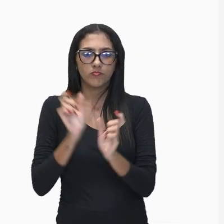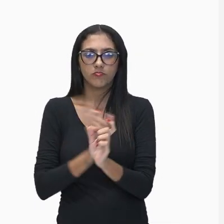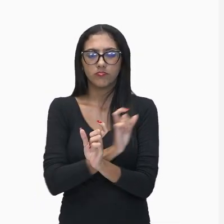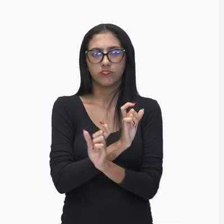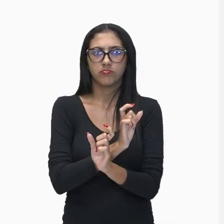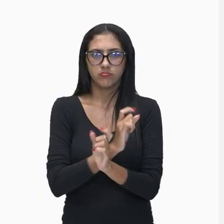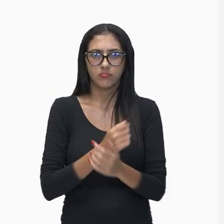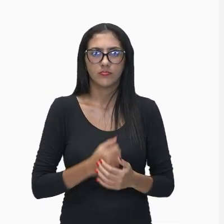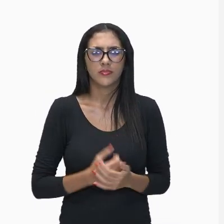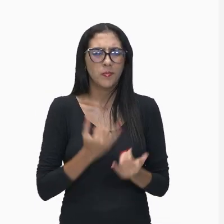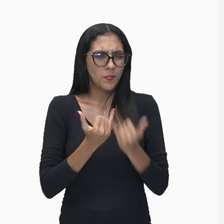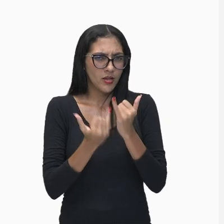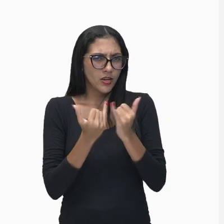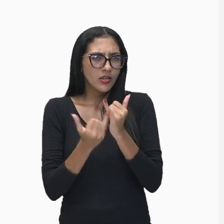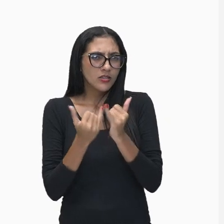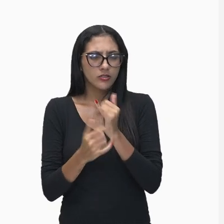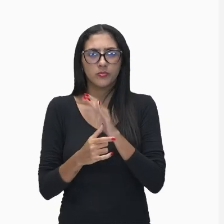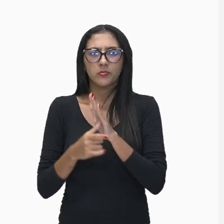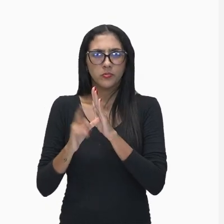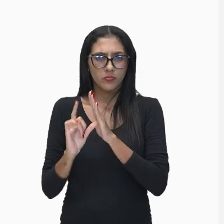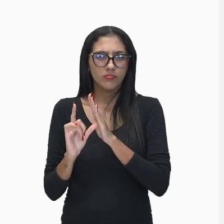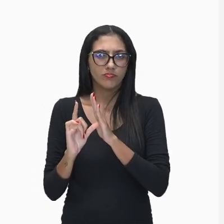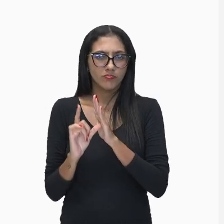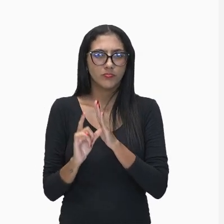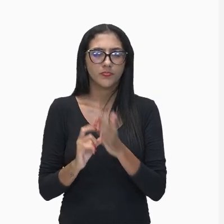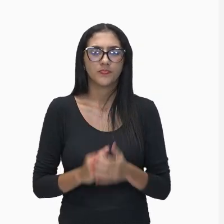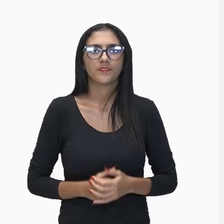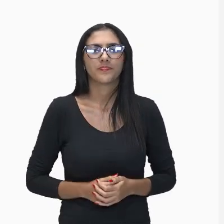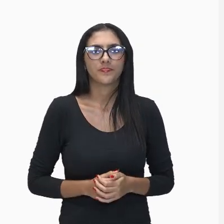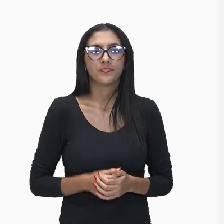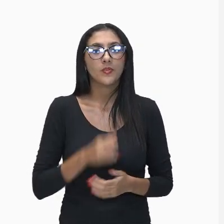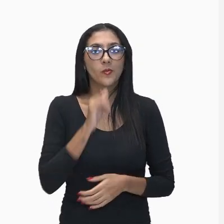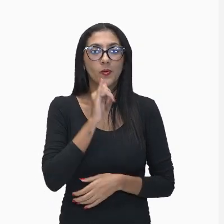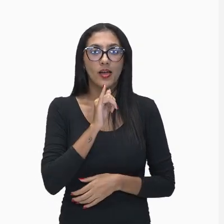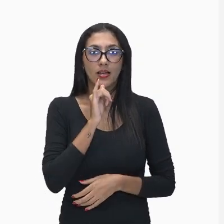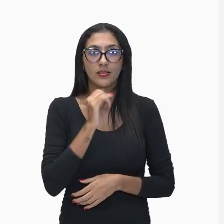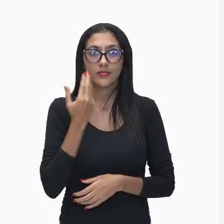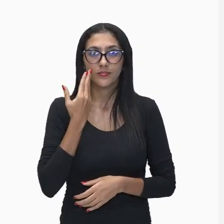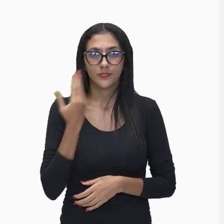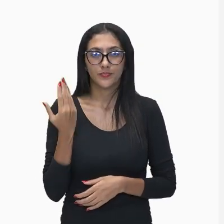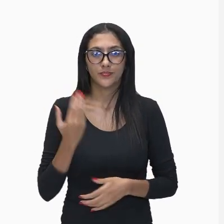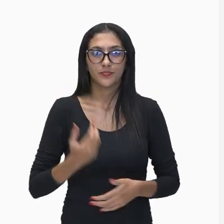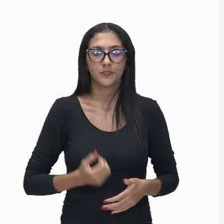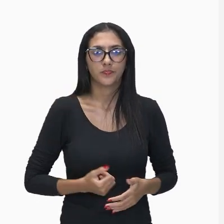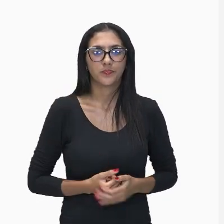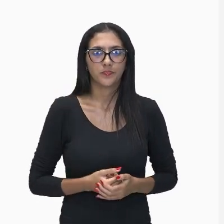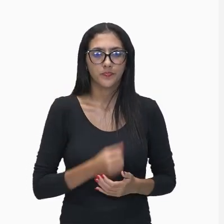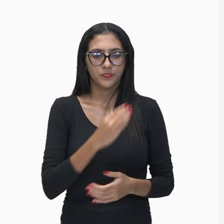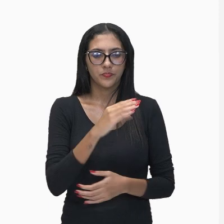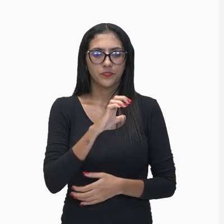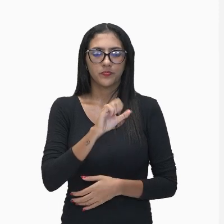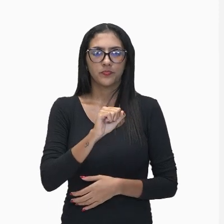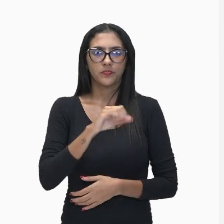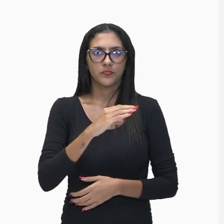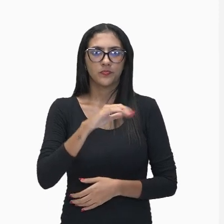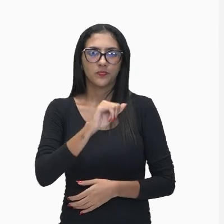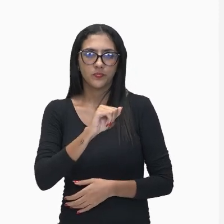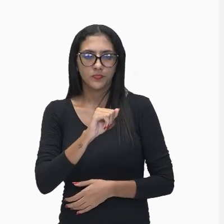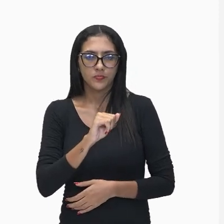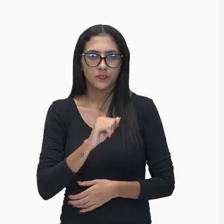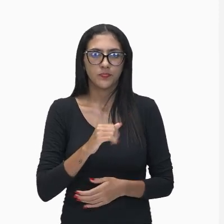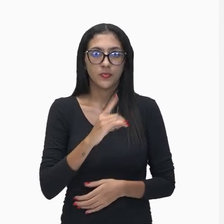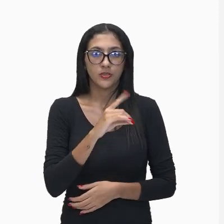vimos lá com os termos fracionários. Exemplo, para que fique claro, cerca de 50 milhões de pessoas